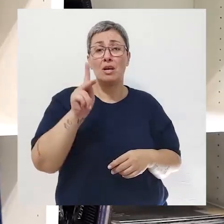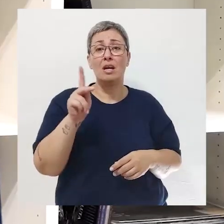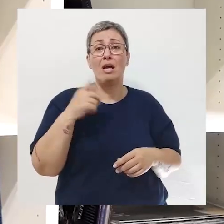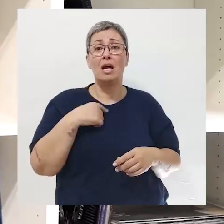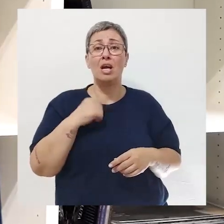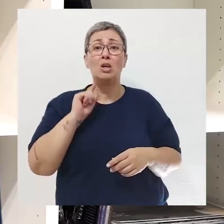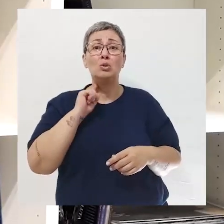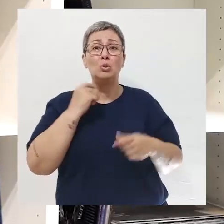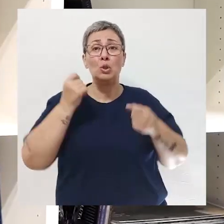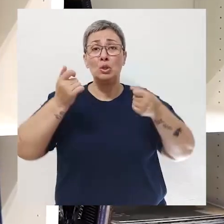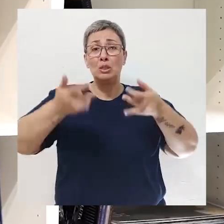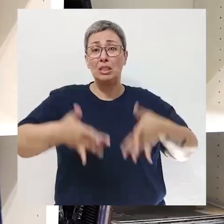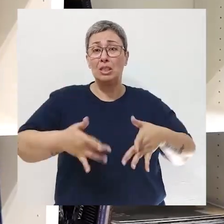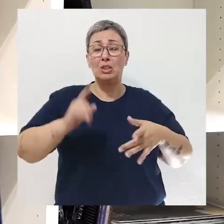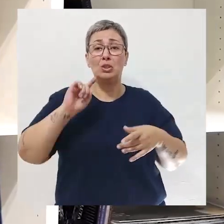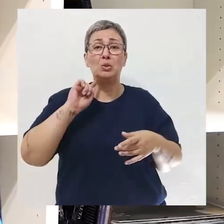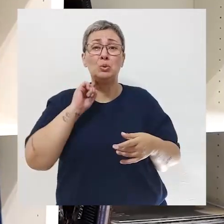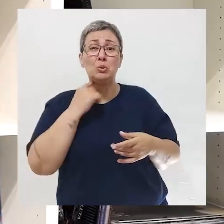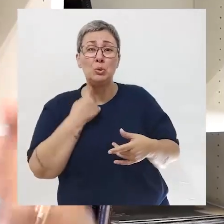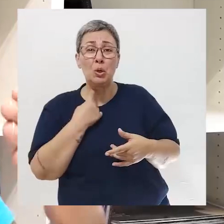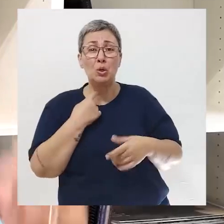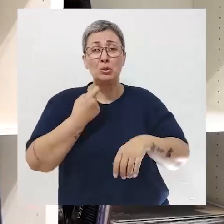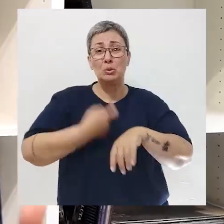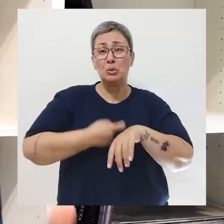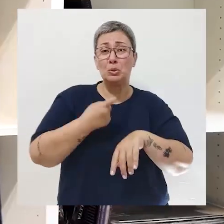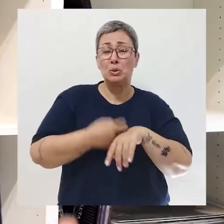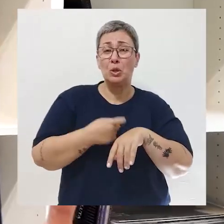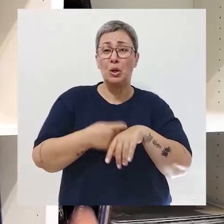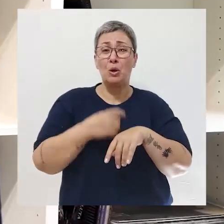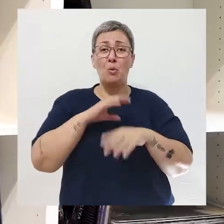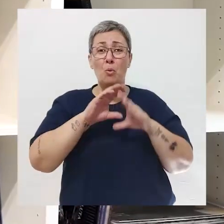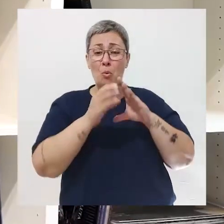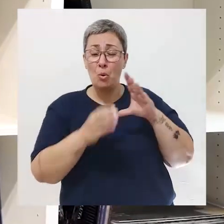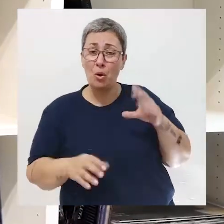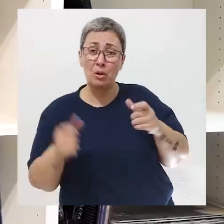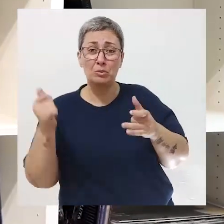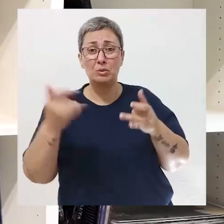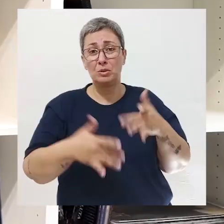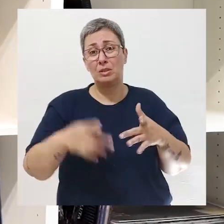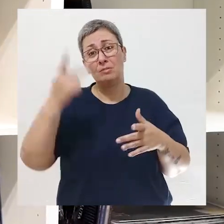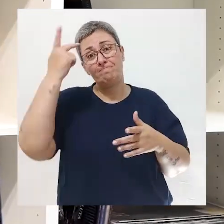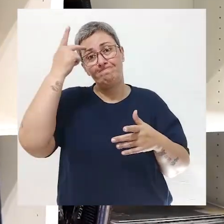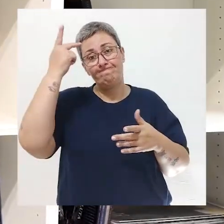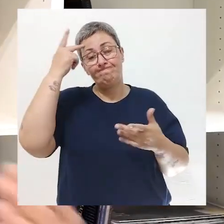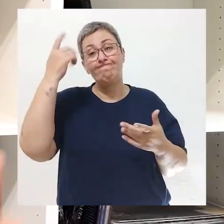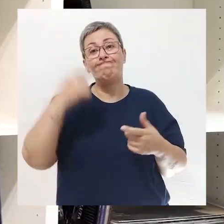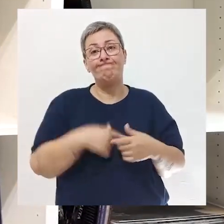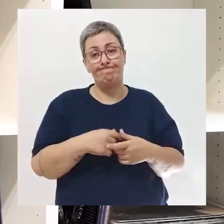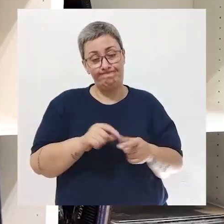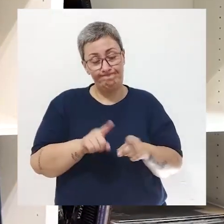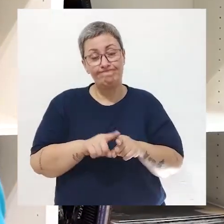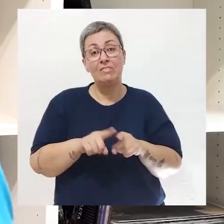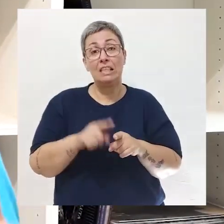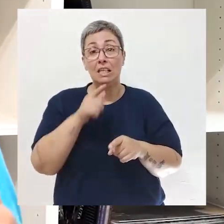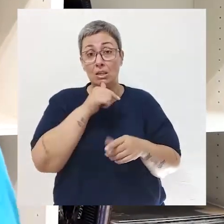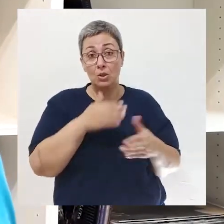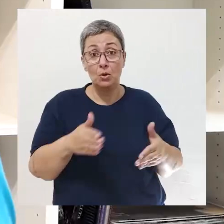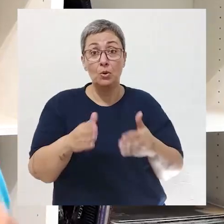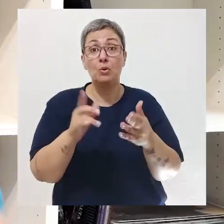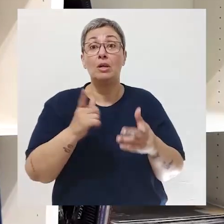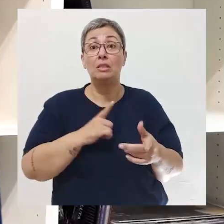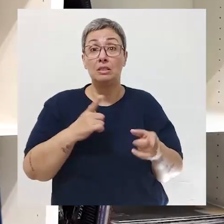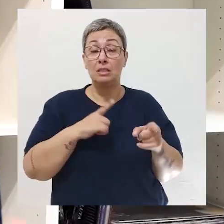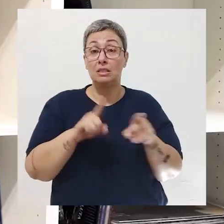resíduos sólidos, esgoto da maior metrópole nacional, São Paulo. Esse rio